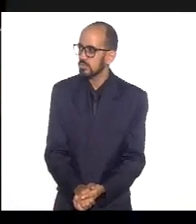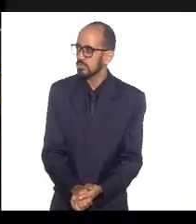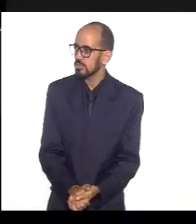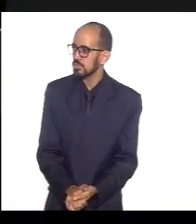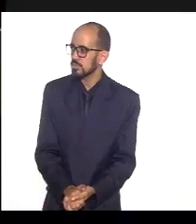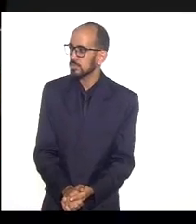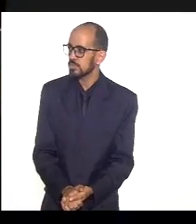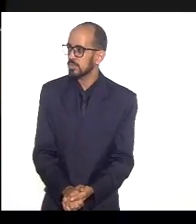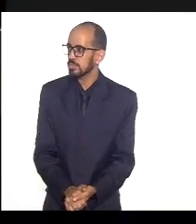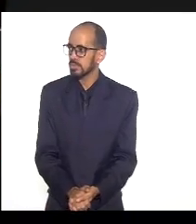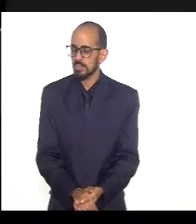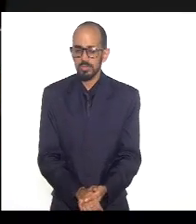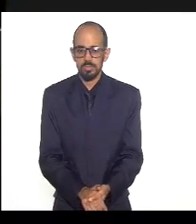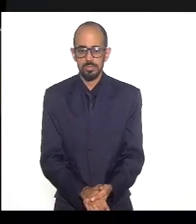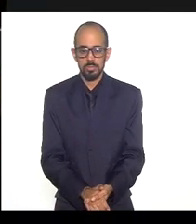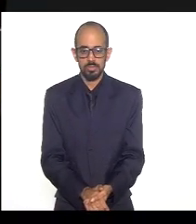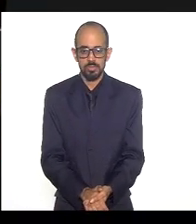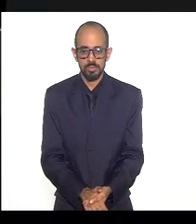Não é?